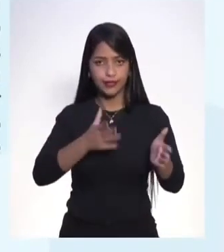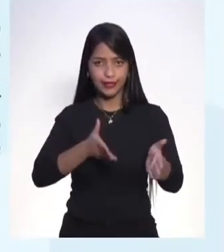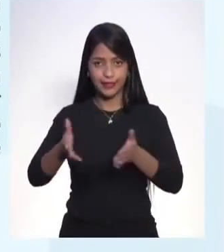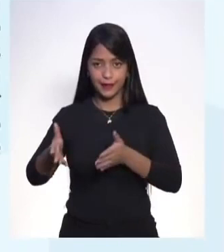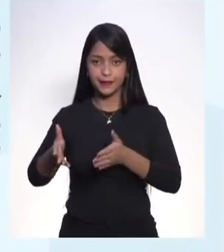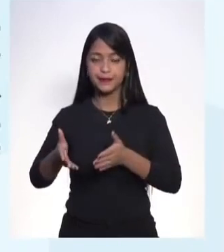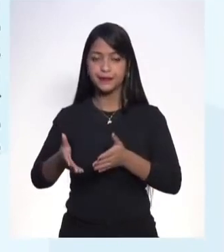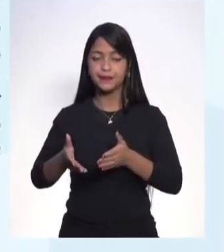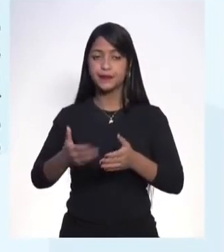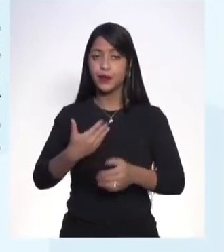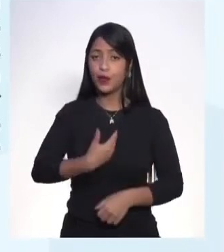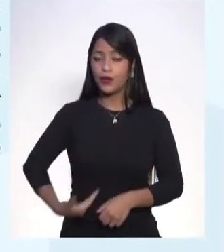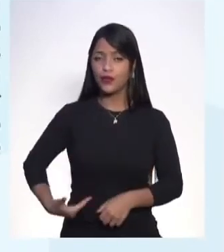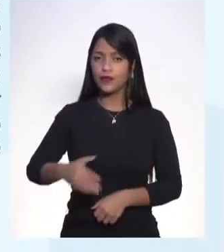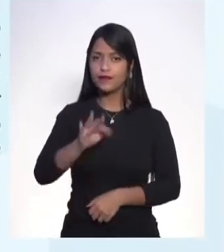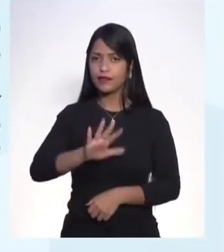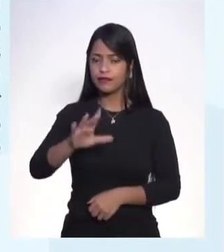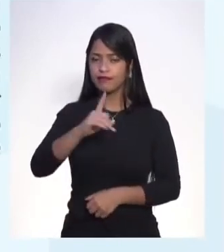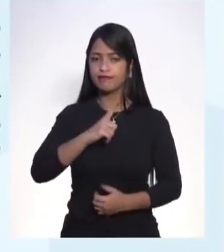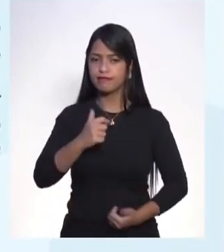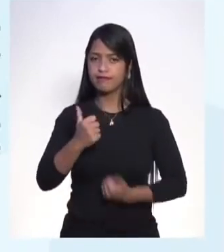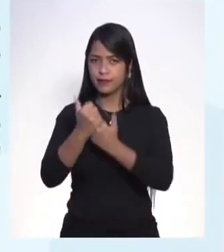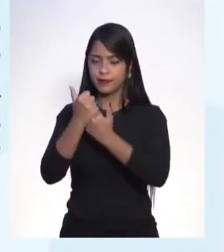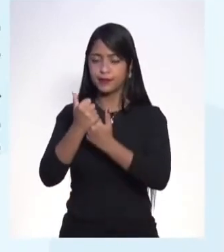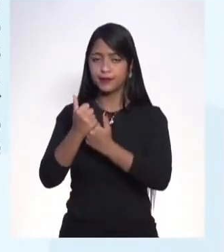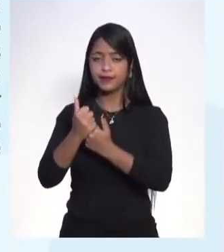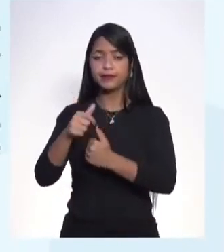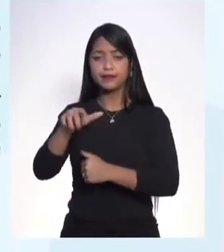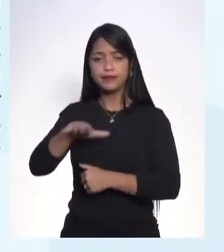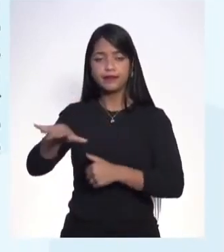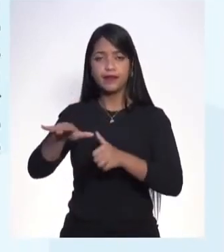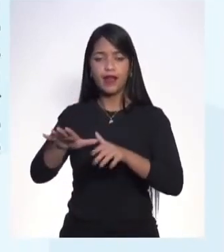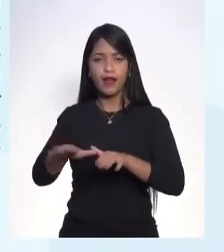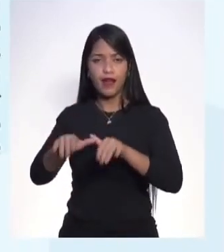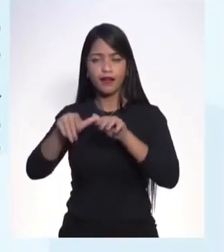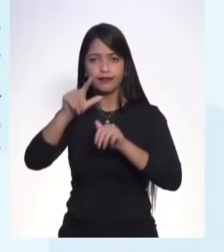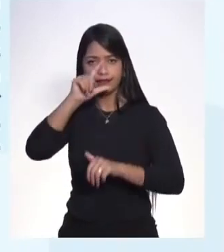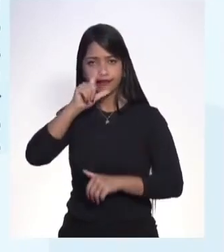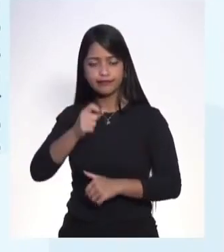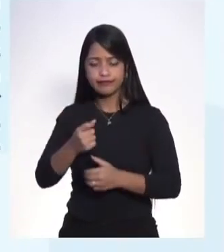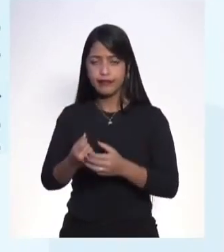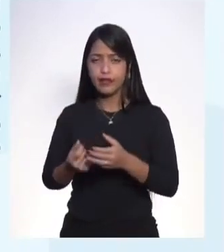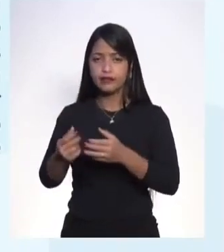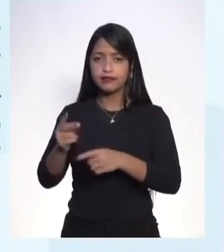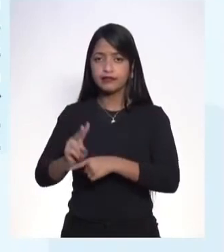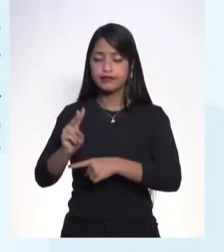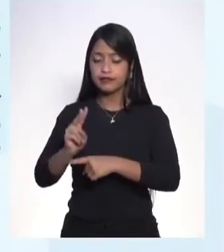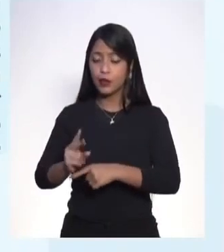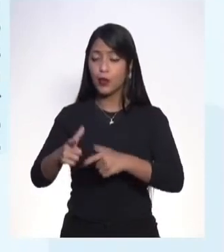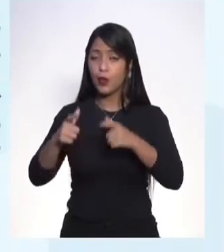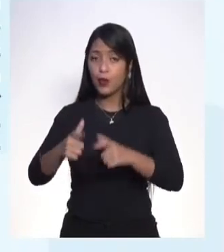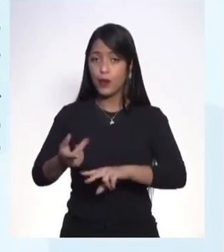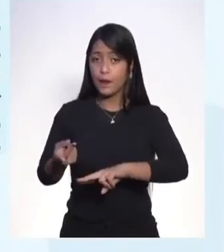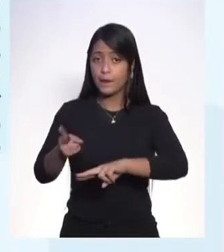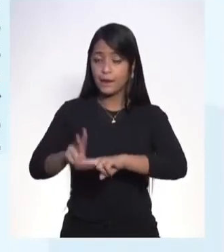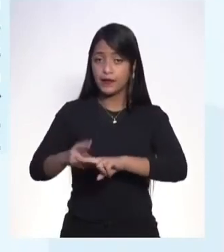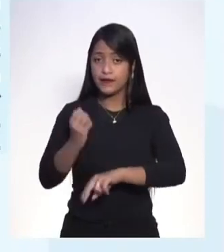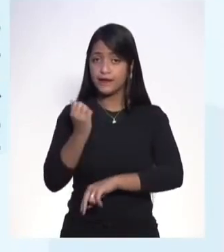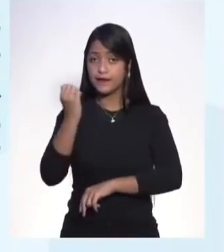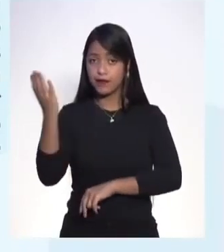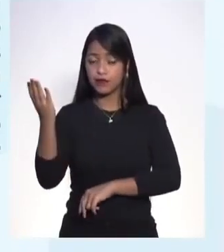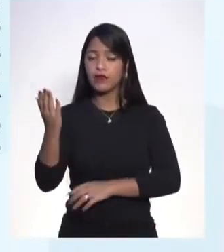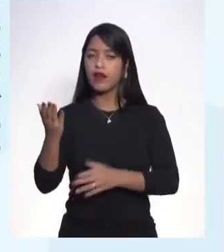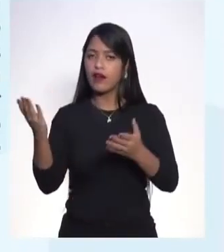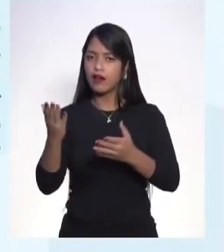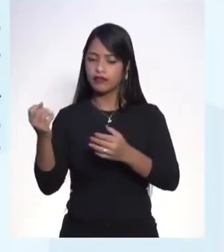com o apoio do governo federal, espécimes da ave criadas em cativeiro no exterior serão agora reintegradas